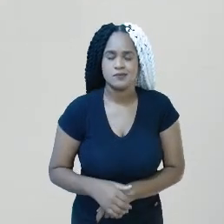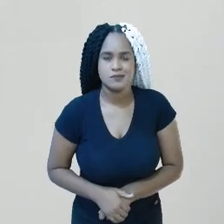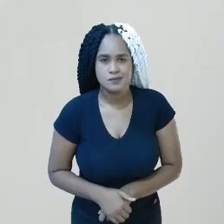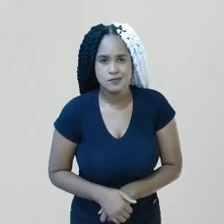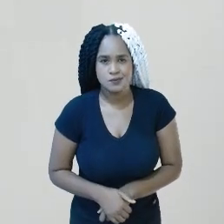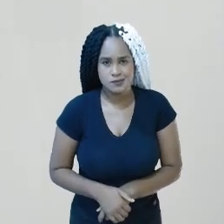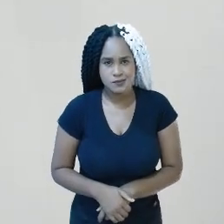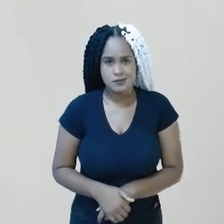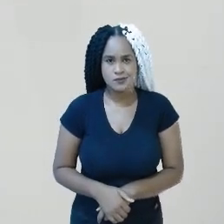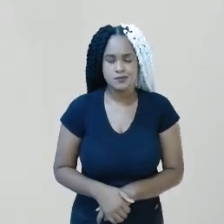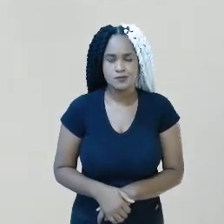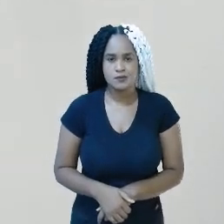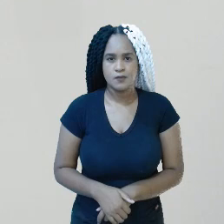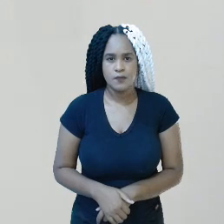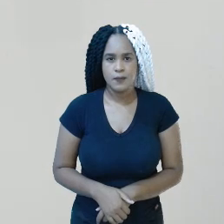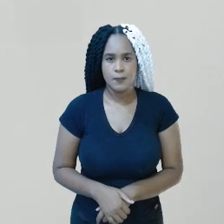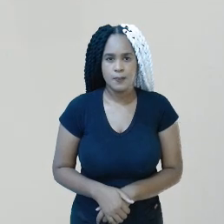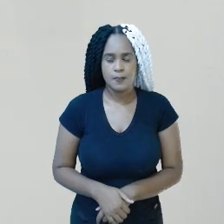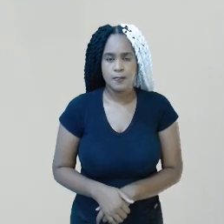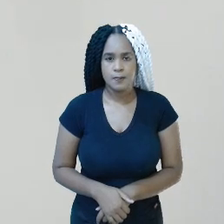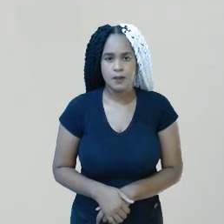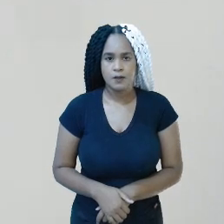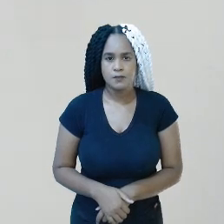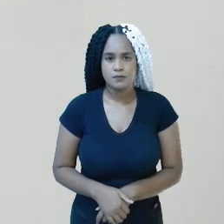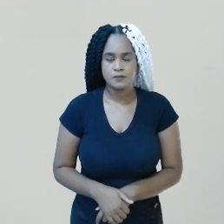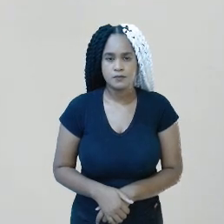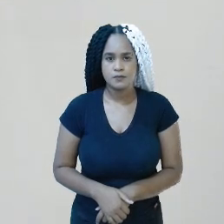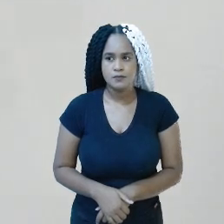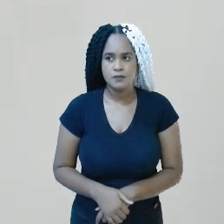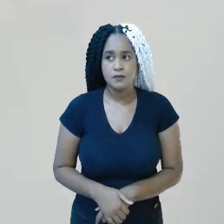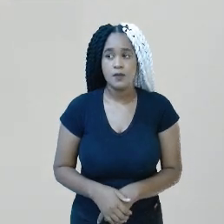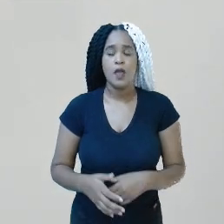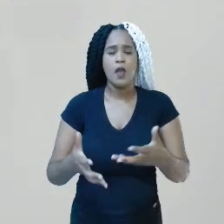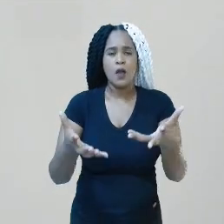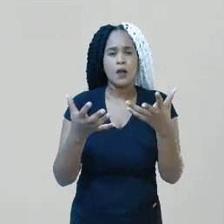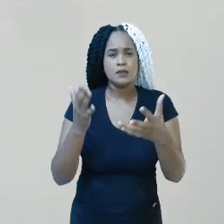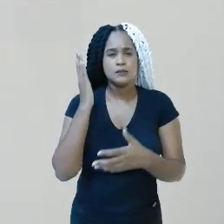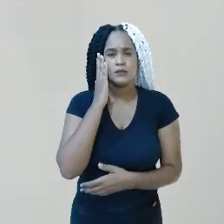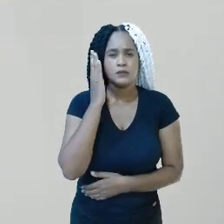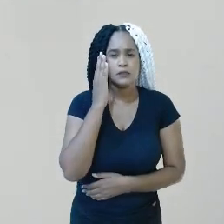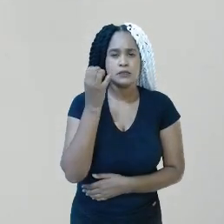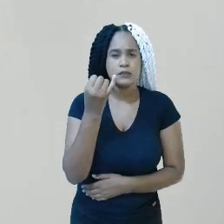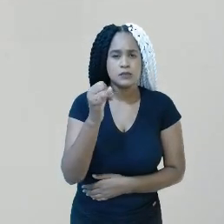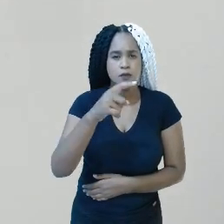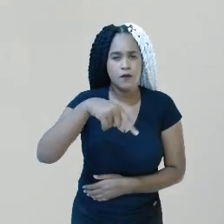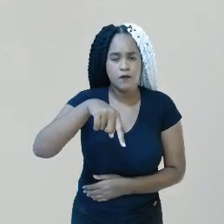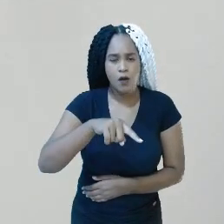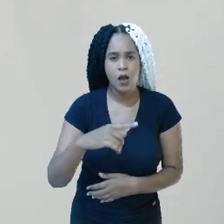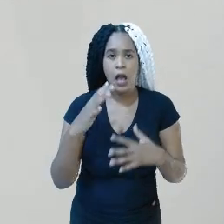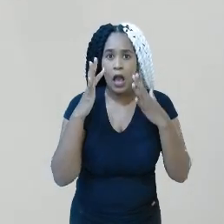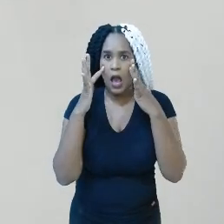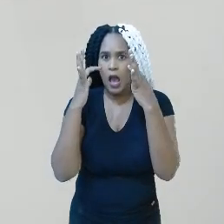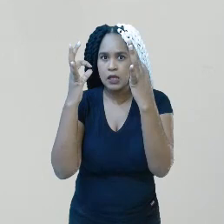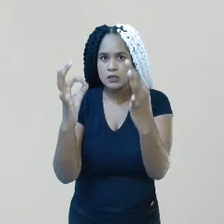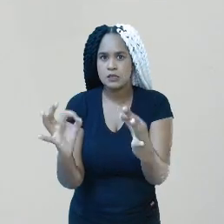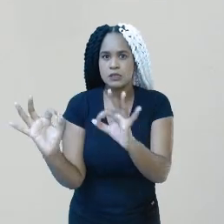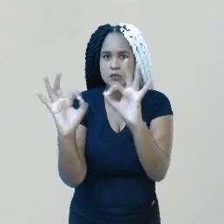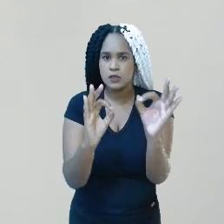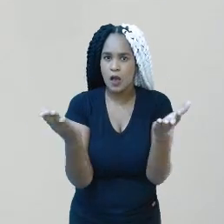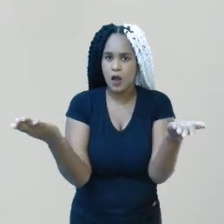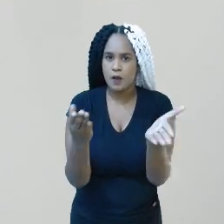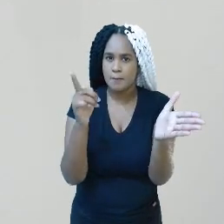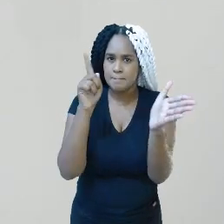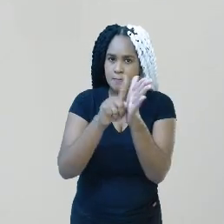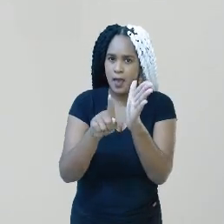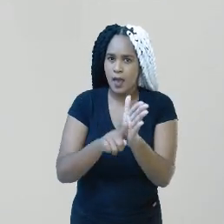E aí, a gente tem algumas questões, eu quero saber se vocês prestaram atenção na nossa aula de hoje. Vou fazer aqui algumas perguntas